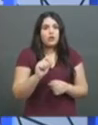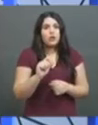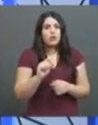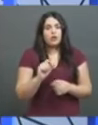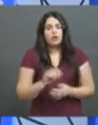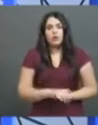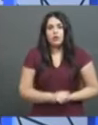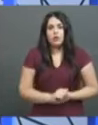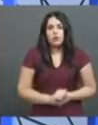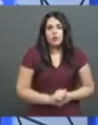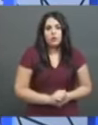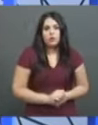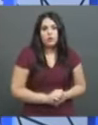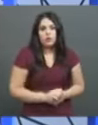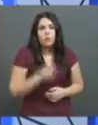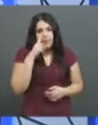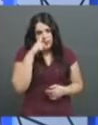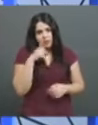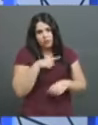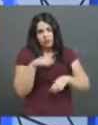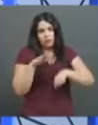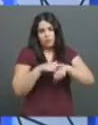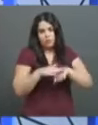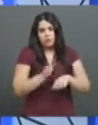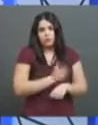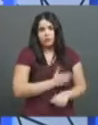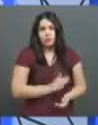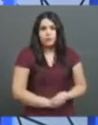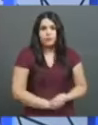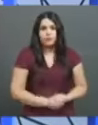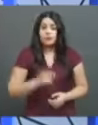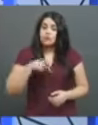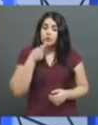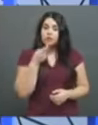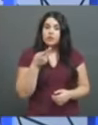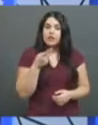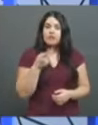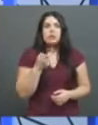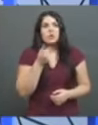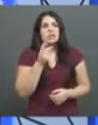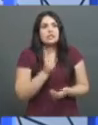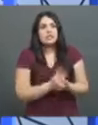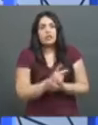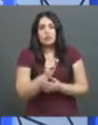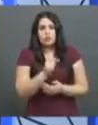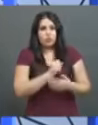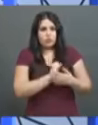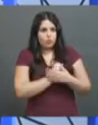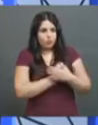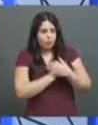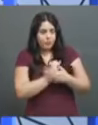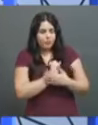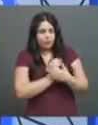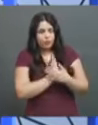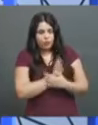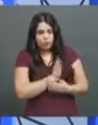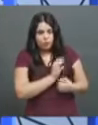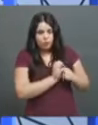grave. E quando a gente fala em doença cardiovascular, a gente está quase sempre falando de infarto. O infarto é o vilão